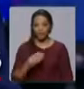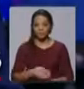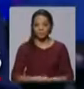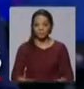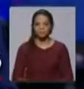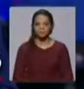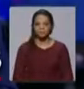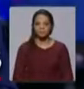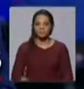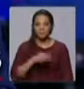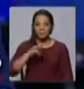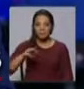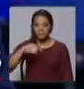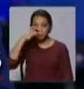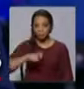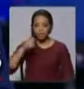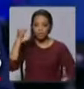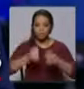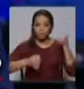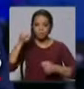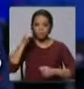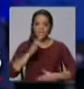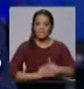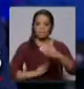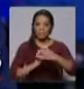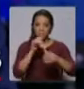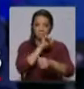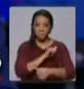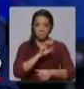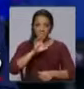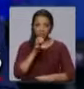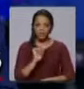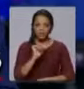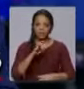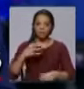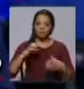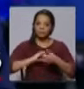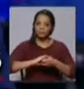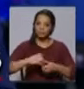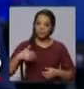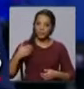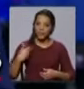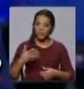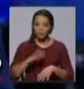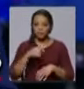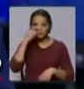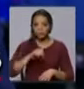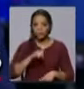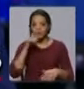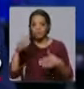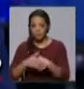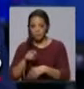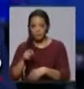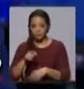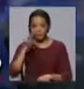me ajudam manifestaram se na capital do país em solidariedade com a família do piloto morto estado islâmico